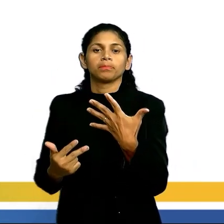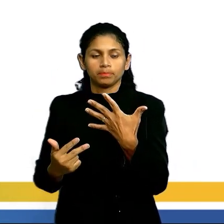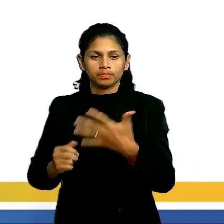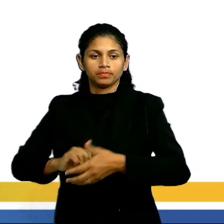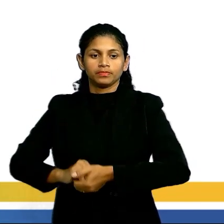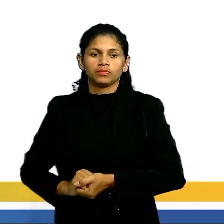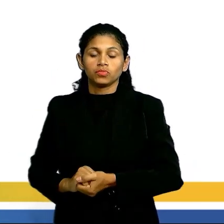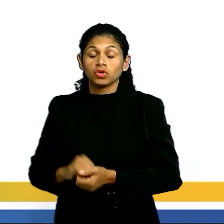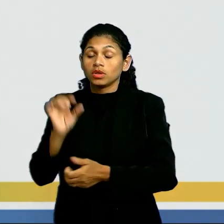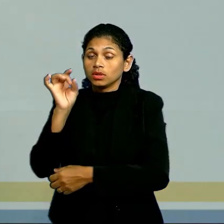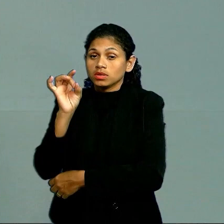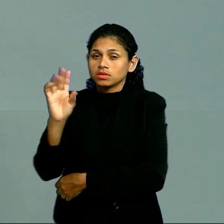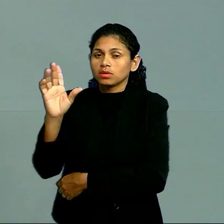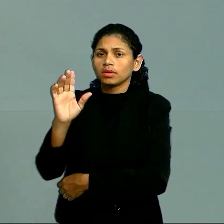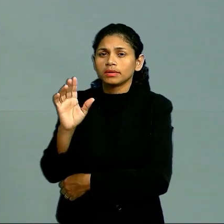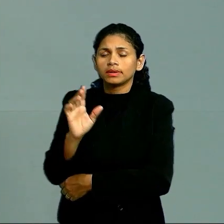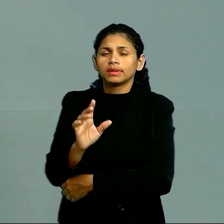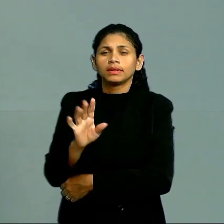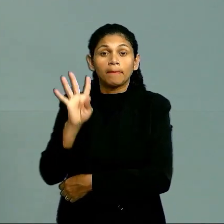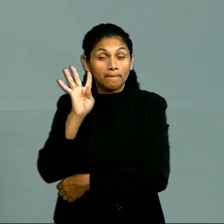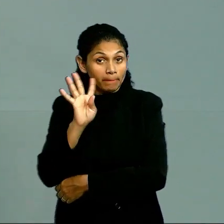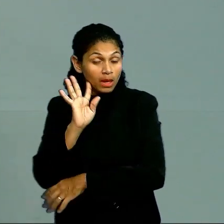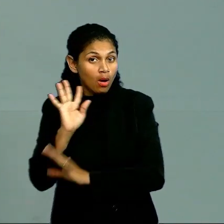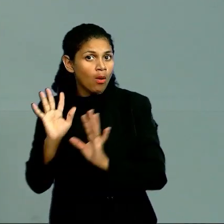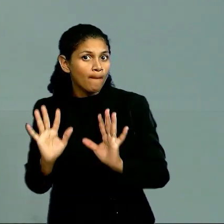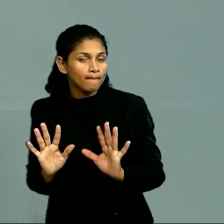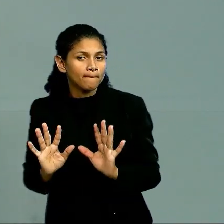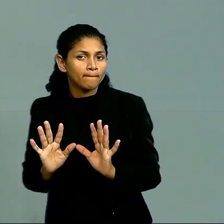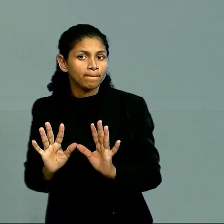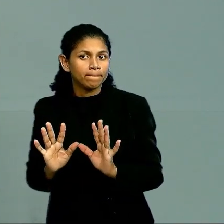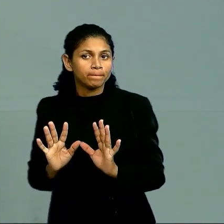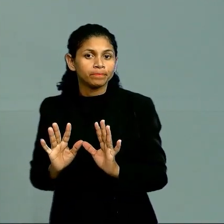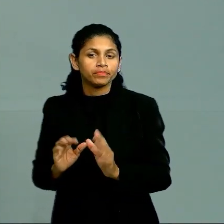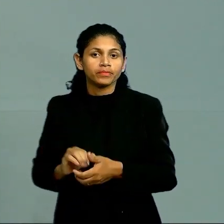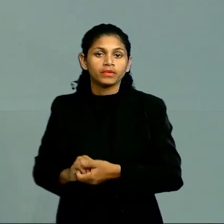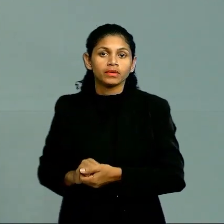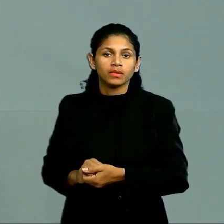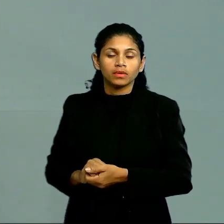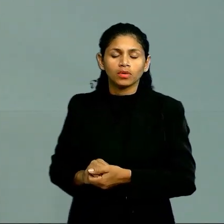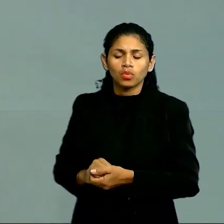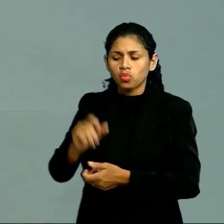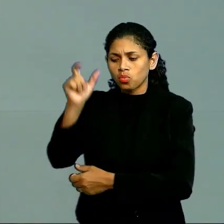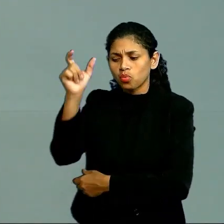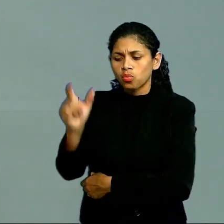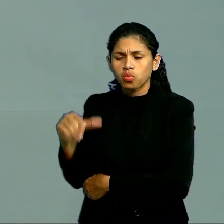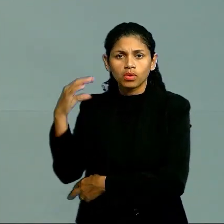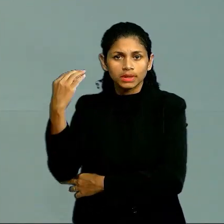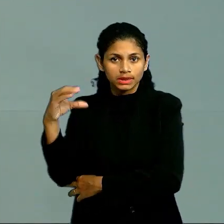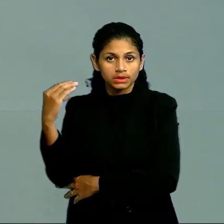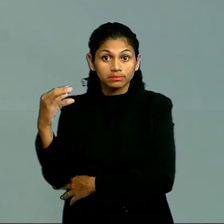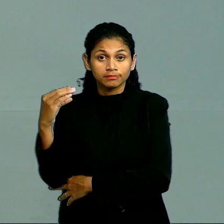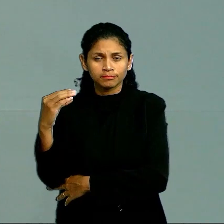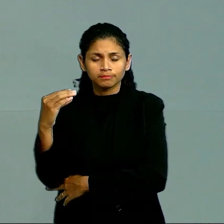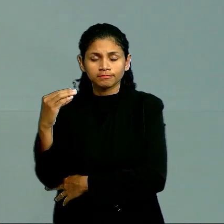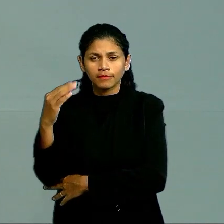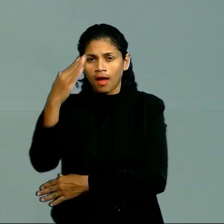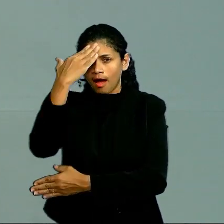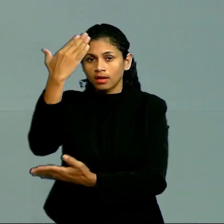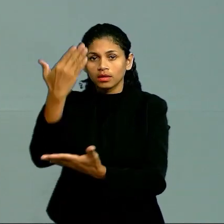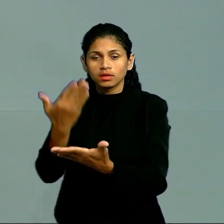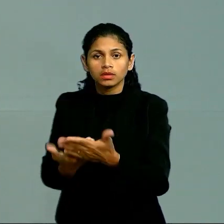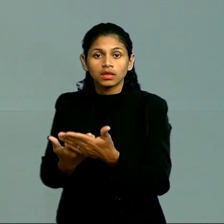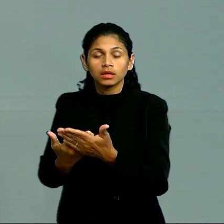Só que, pessoal, olha só que interessante. Linneu, ele acreditava no fixismo. Lembra o que seria